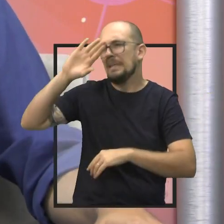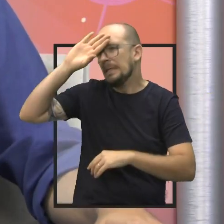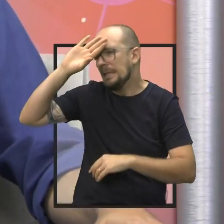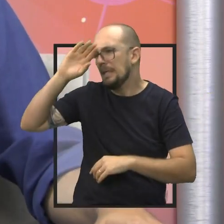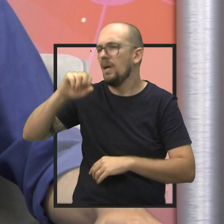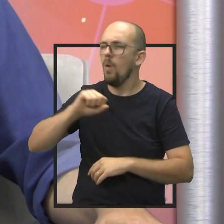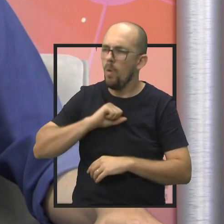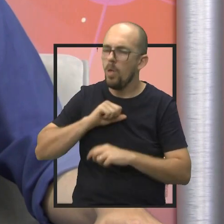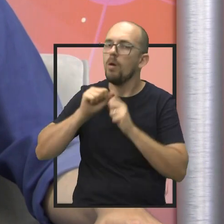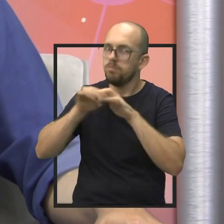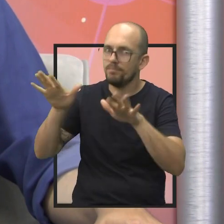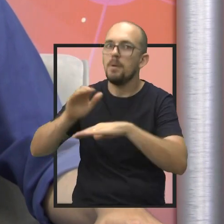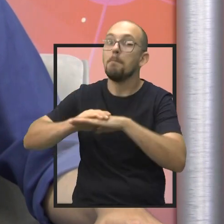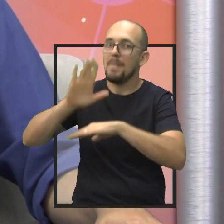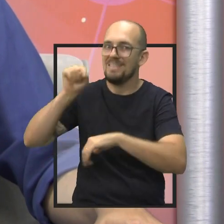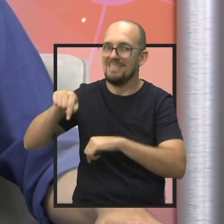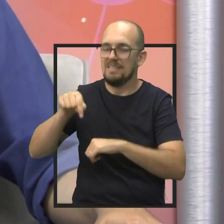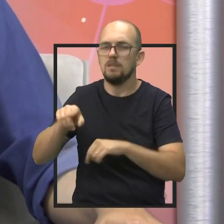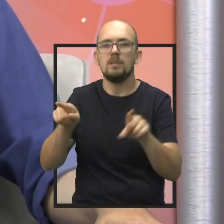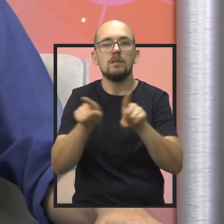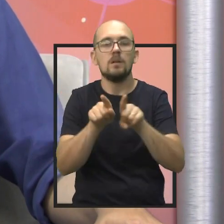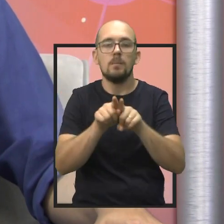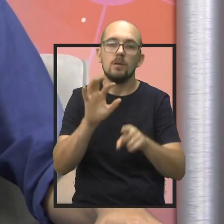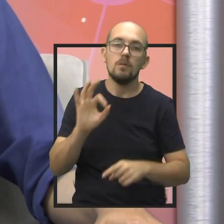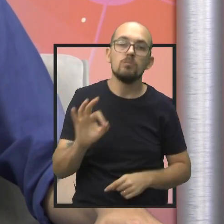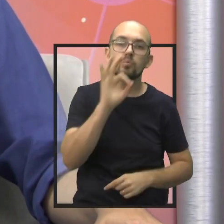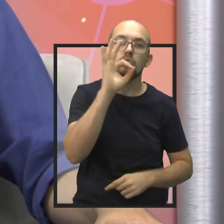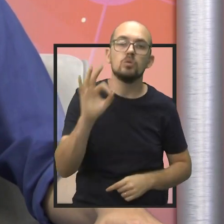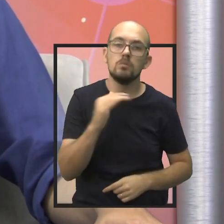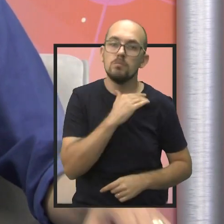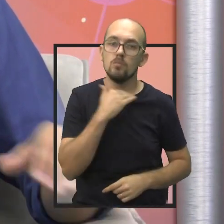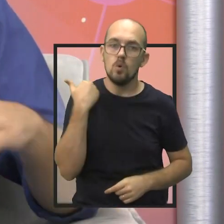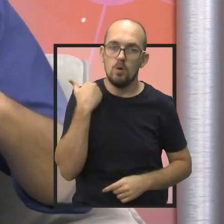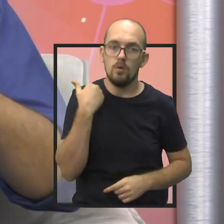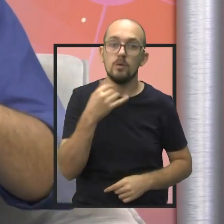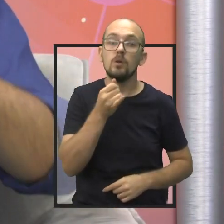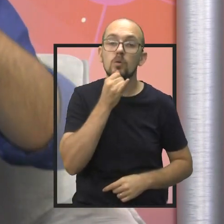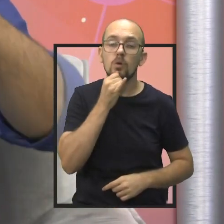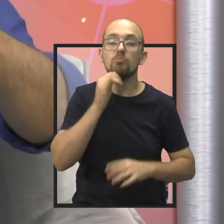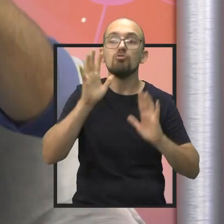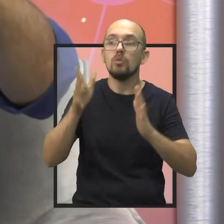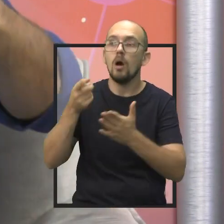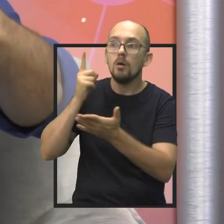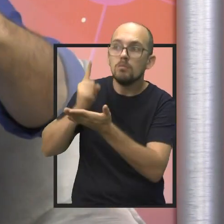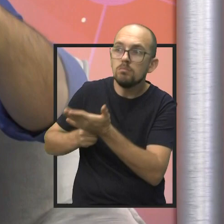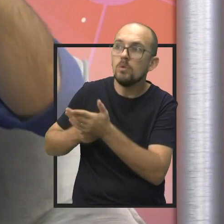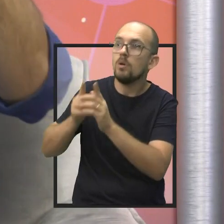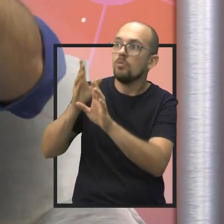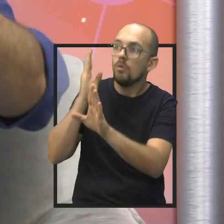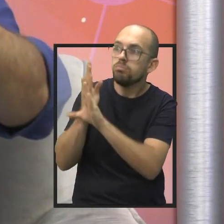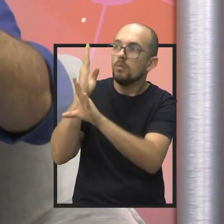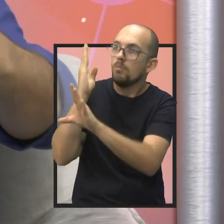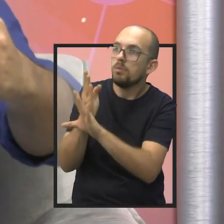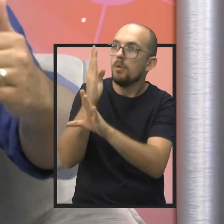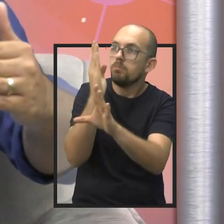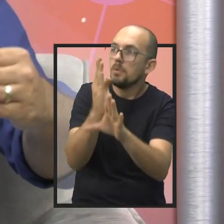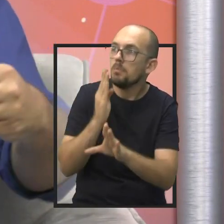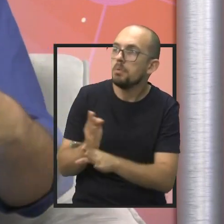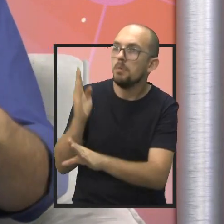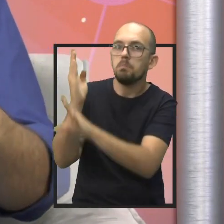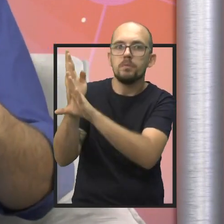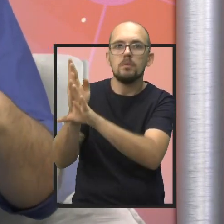está olhando o índice de mortalidade nos casos que foram confirmados, nos casos que foram sintomáticos e